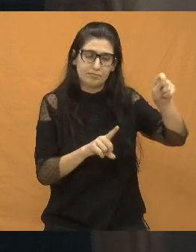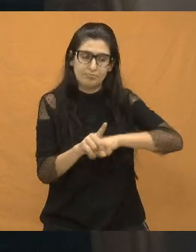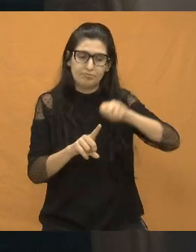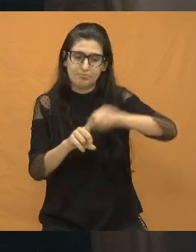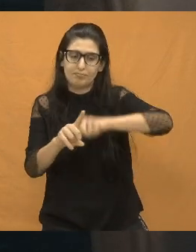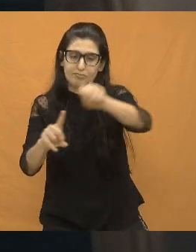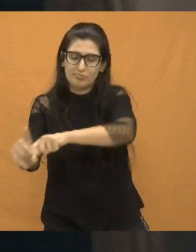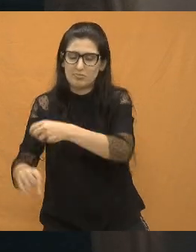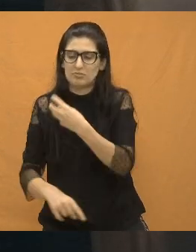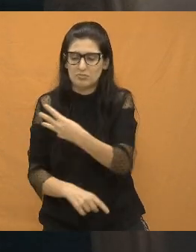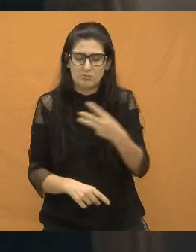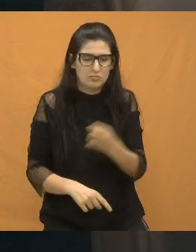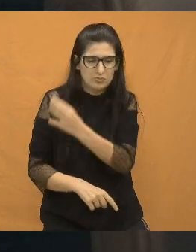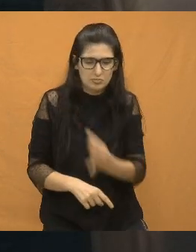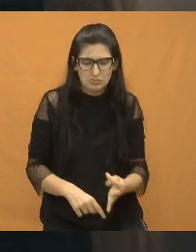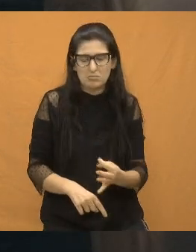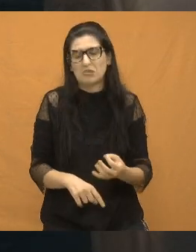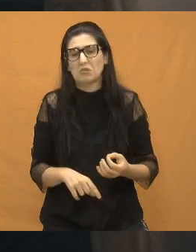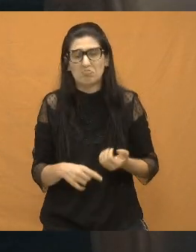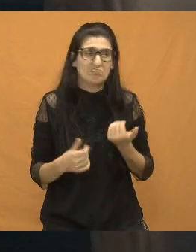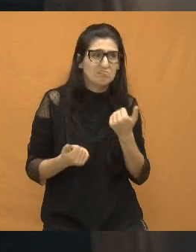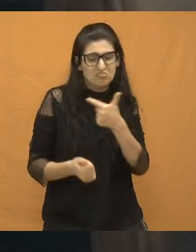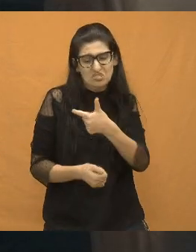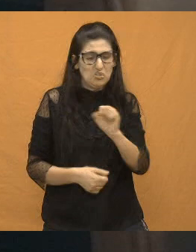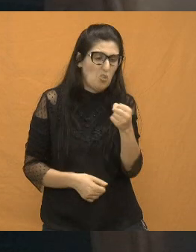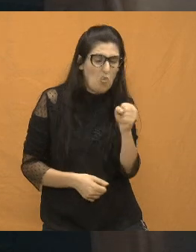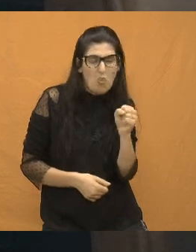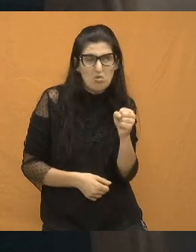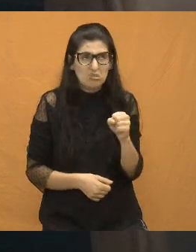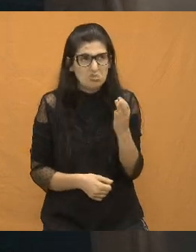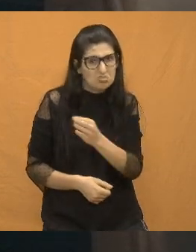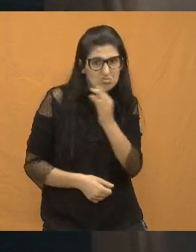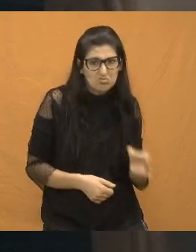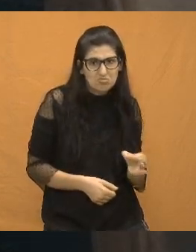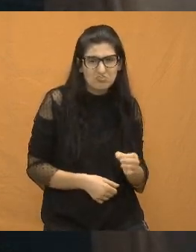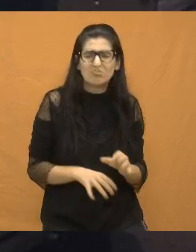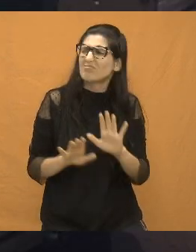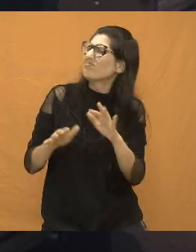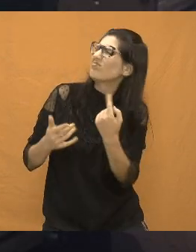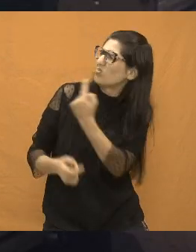28% não está muito longe. 12%. Oi? 12%. 12%?